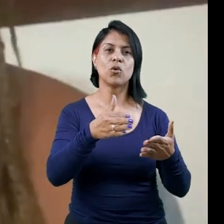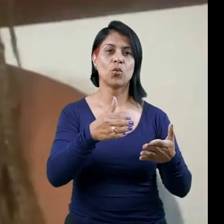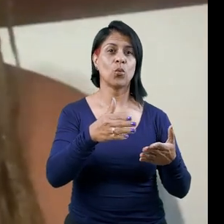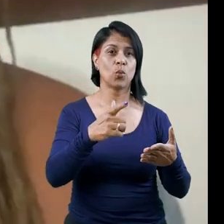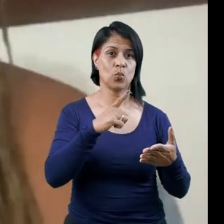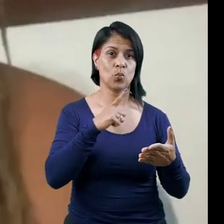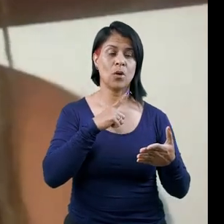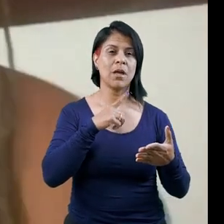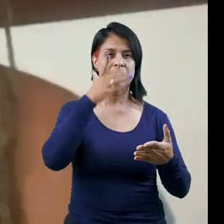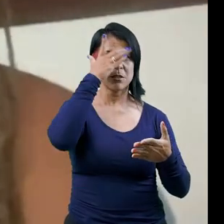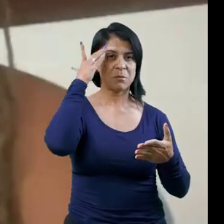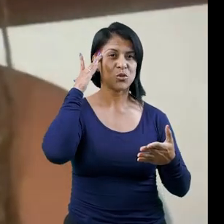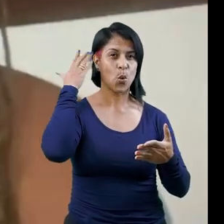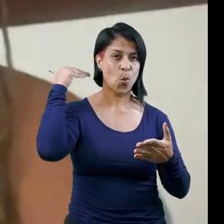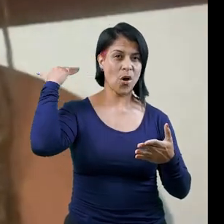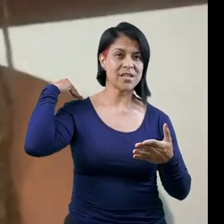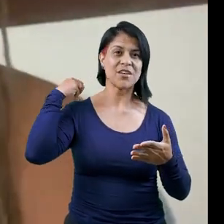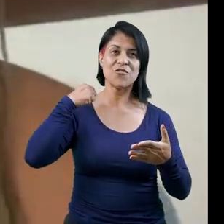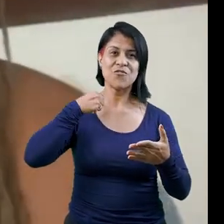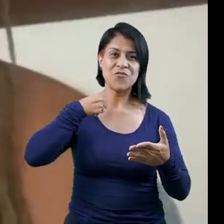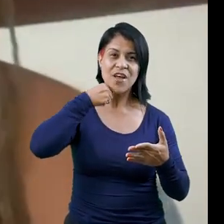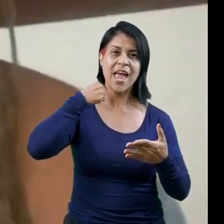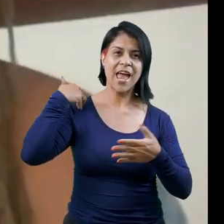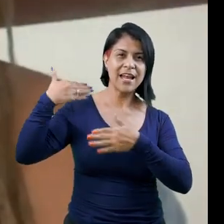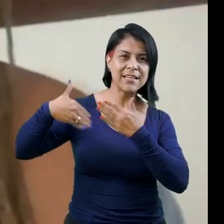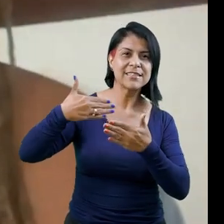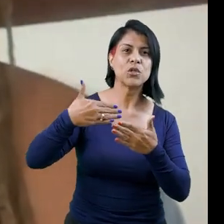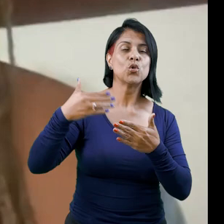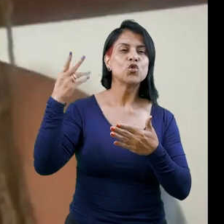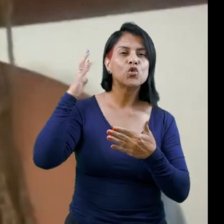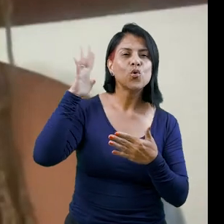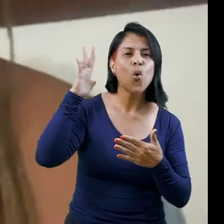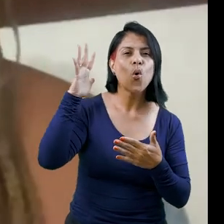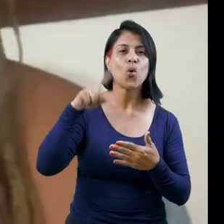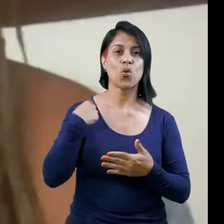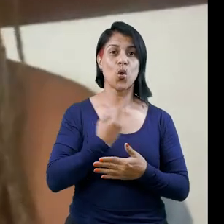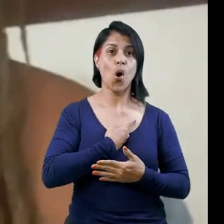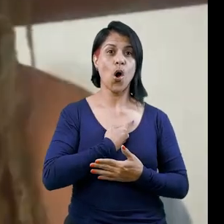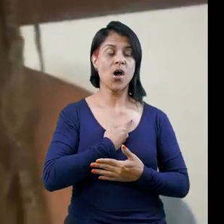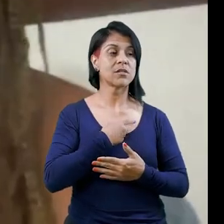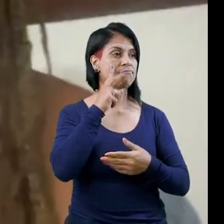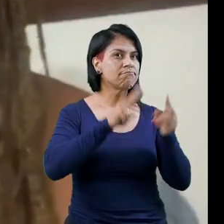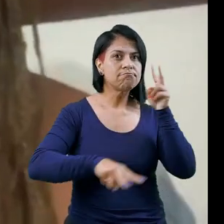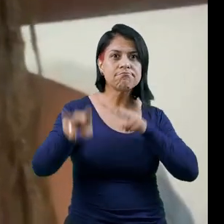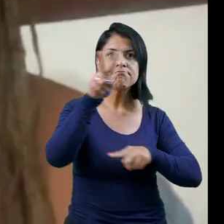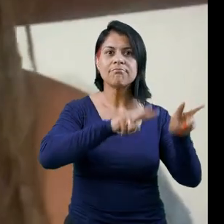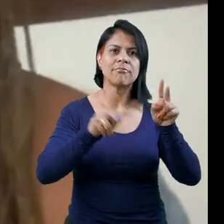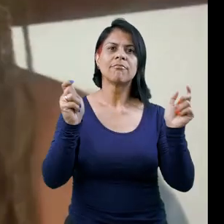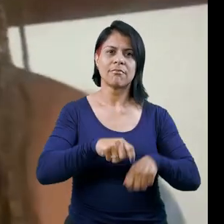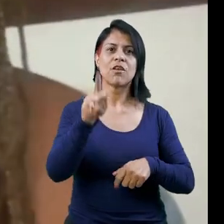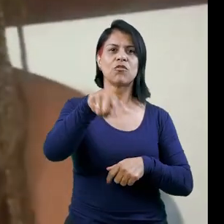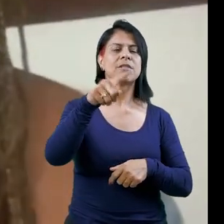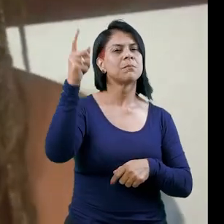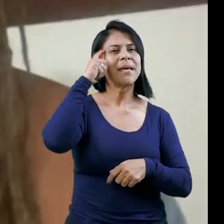terão sonhos e as jovens terão visões. Isso para poder pedir, convocar vocês a